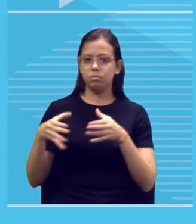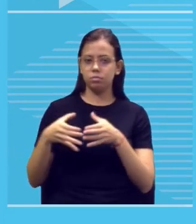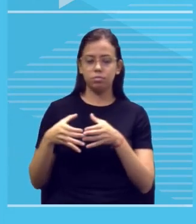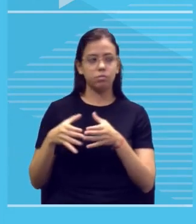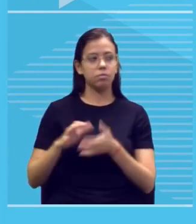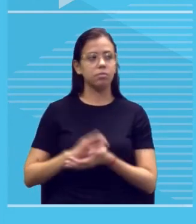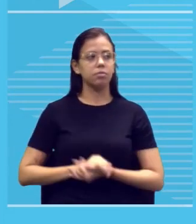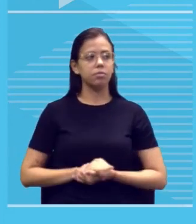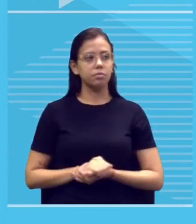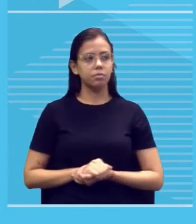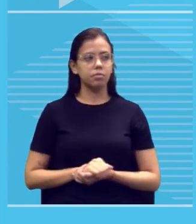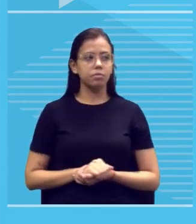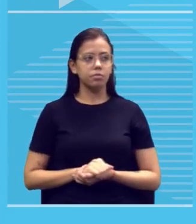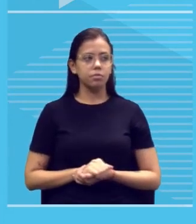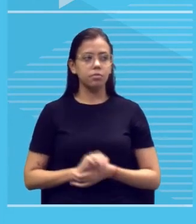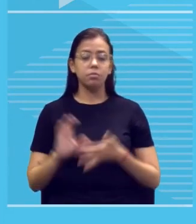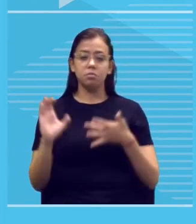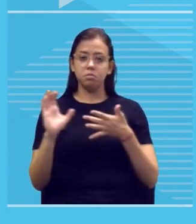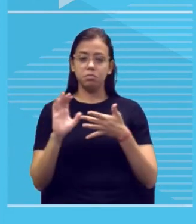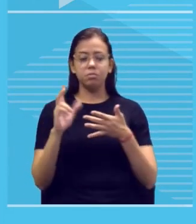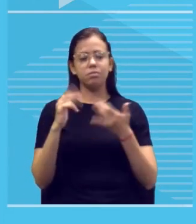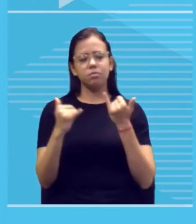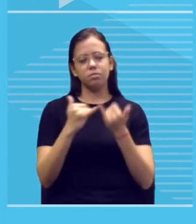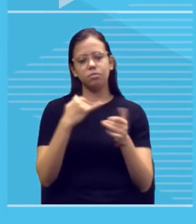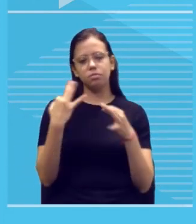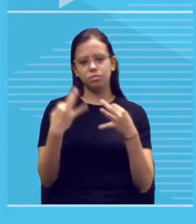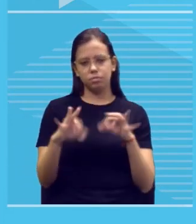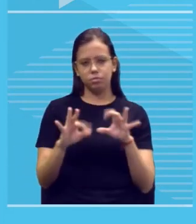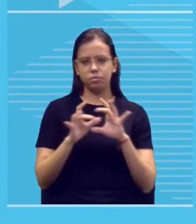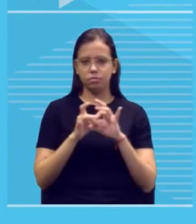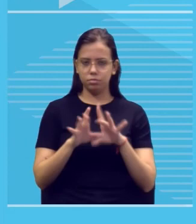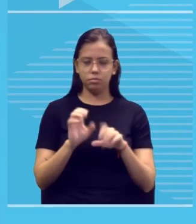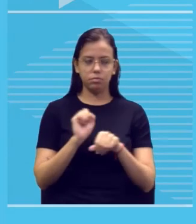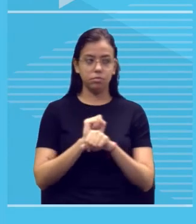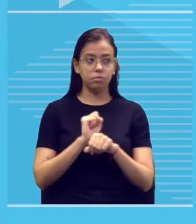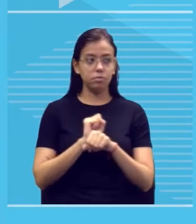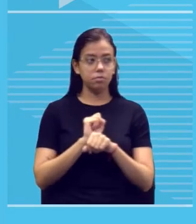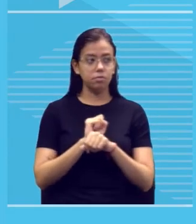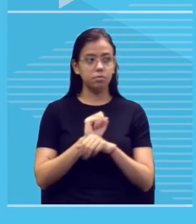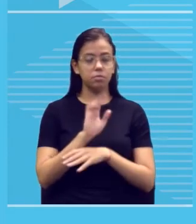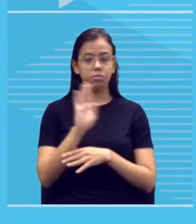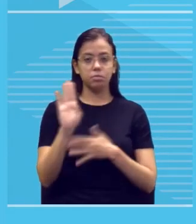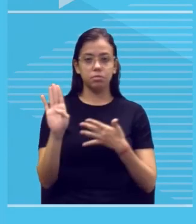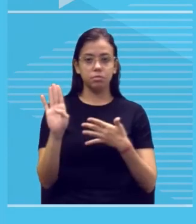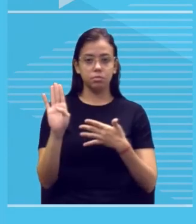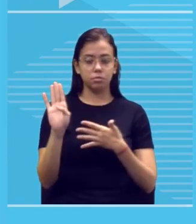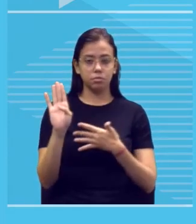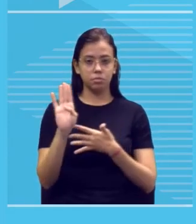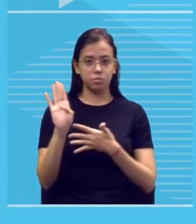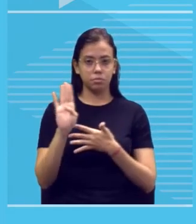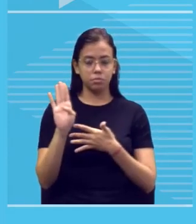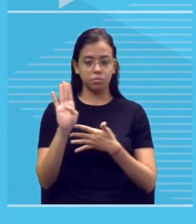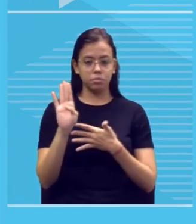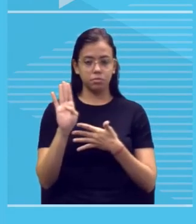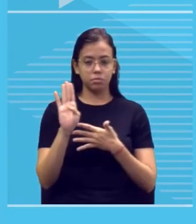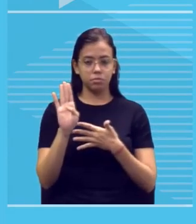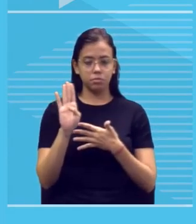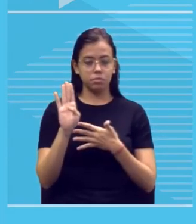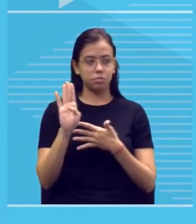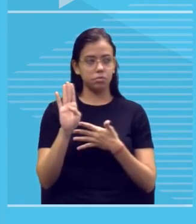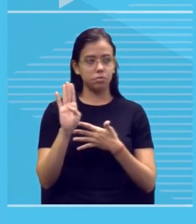até aí tá correta então vamos deixar ela aí para ver se ela tá correta mesmo analisando as outras duas letra B